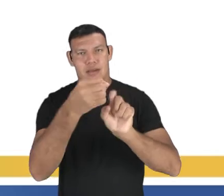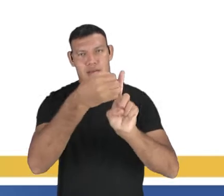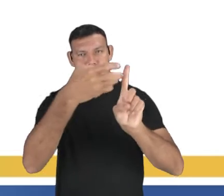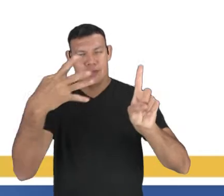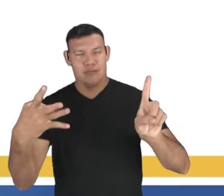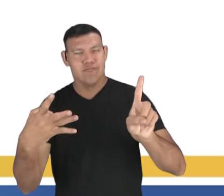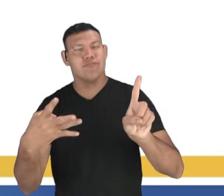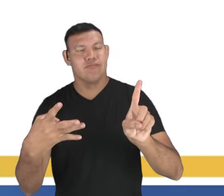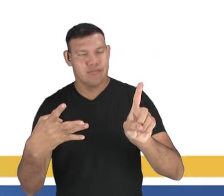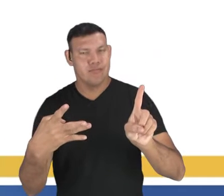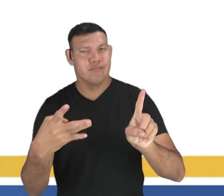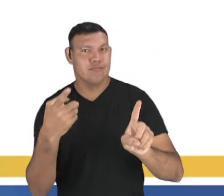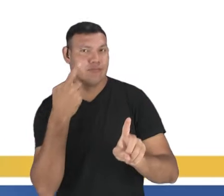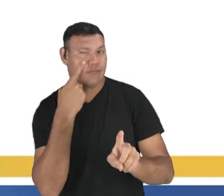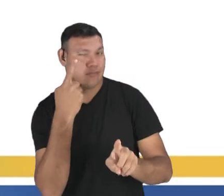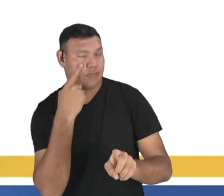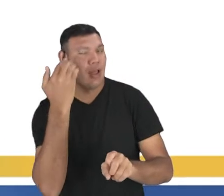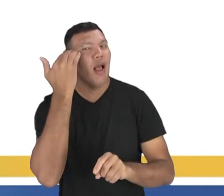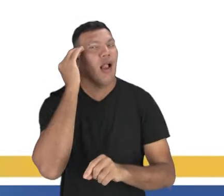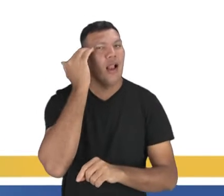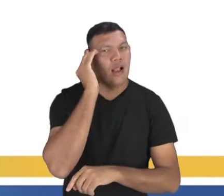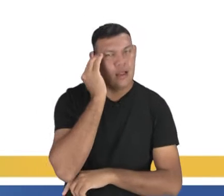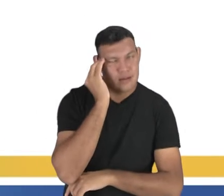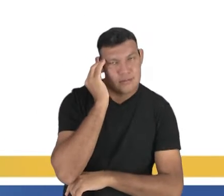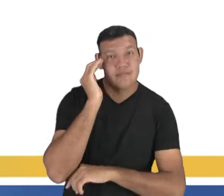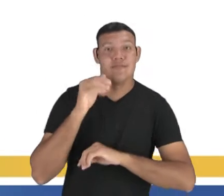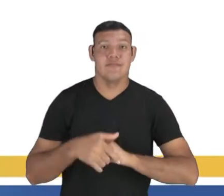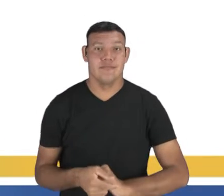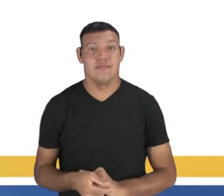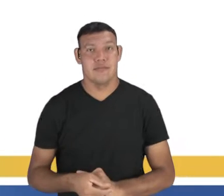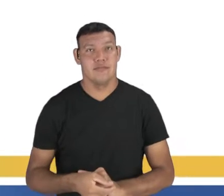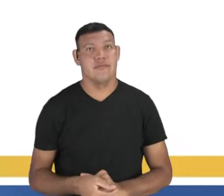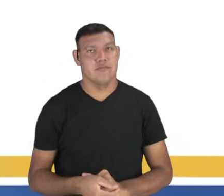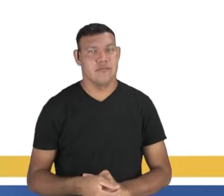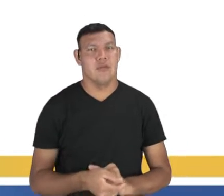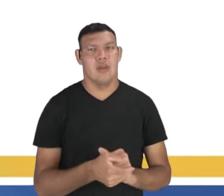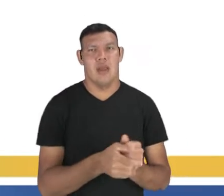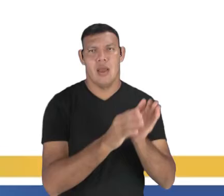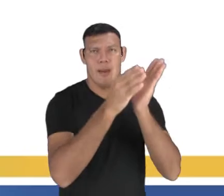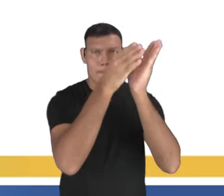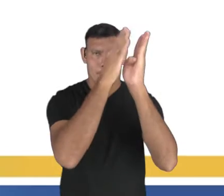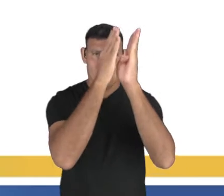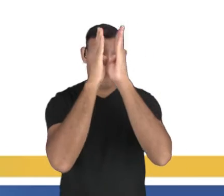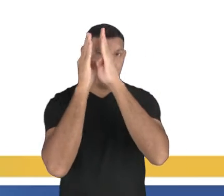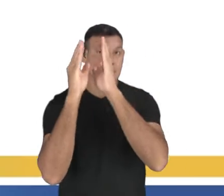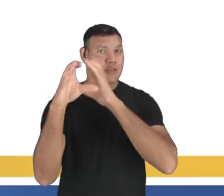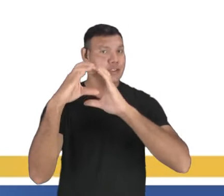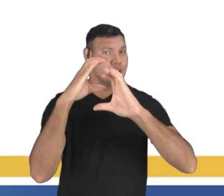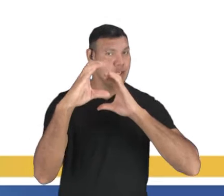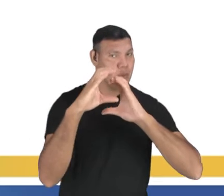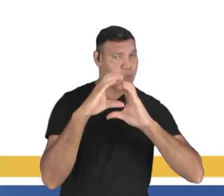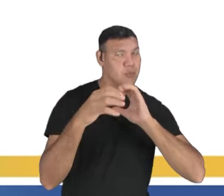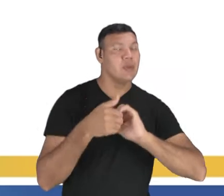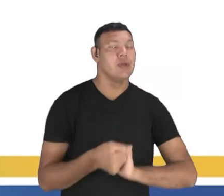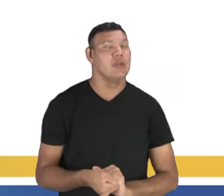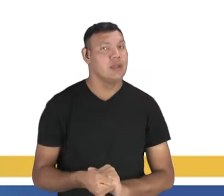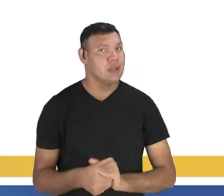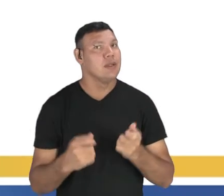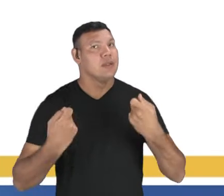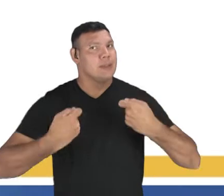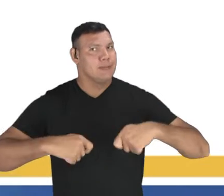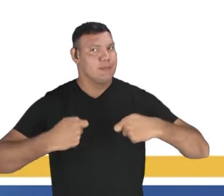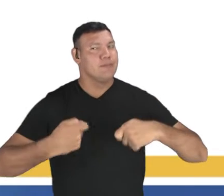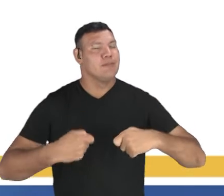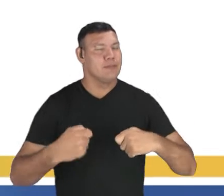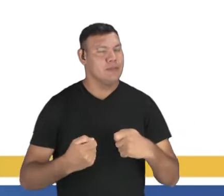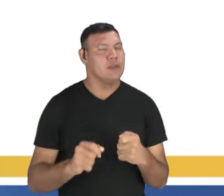que a gente possa entender. De acordo com esse processo comunicativo, devemos nos valer